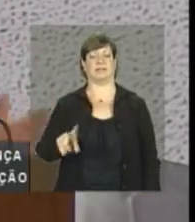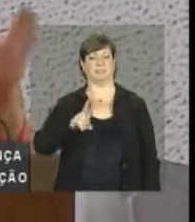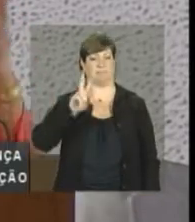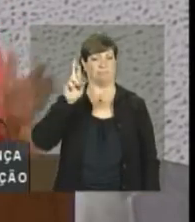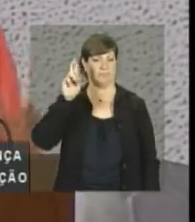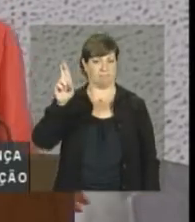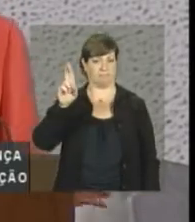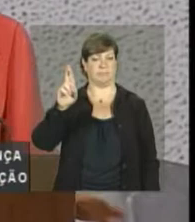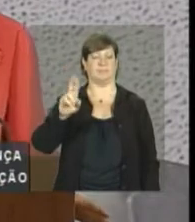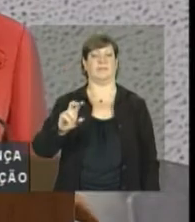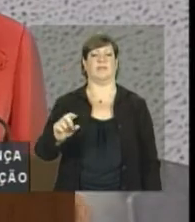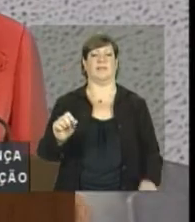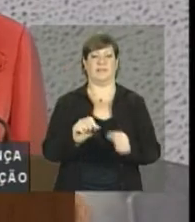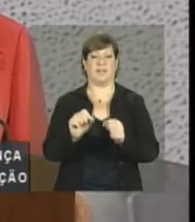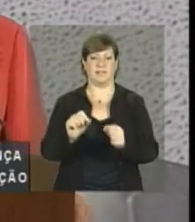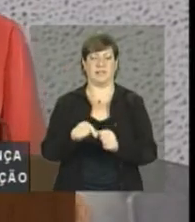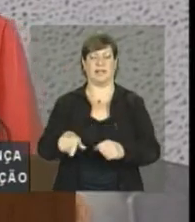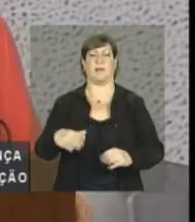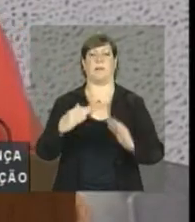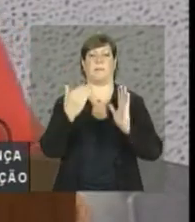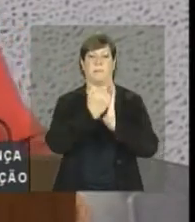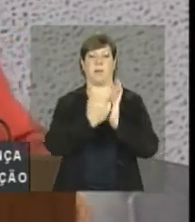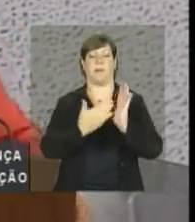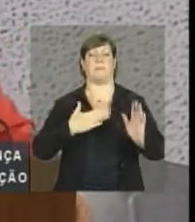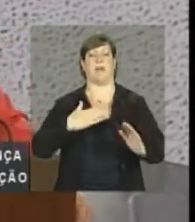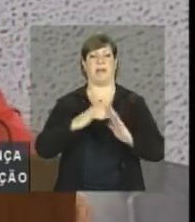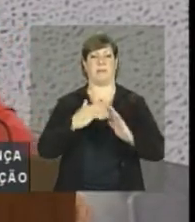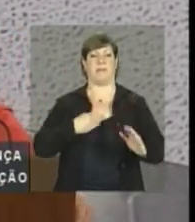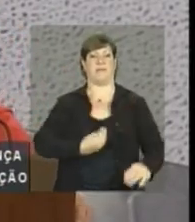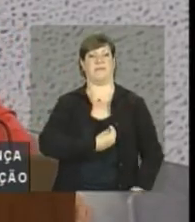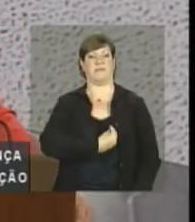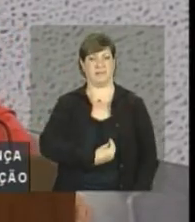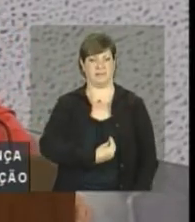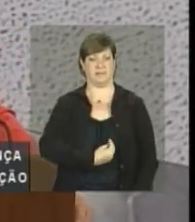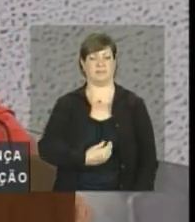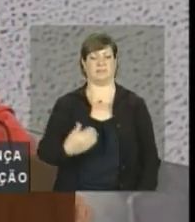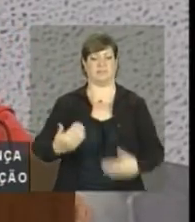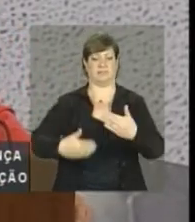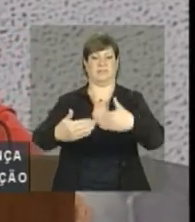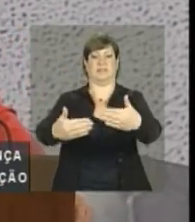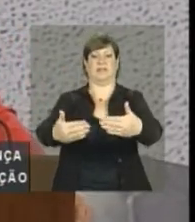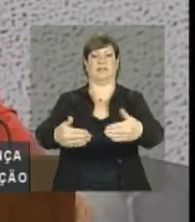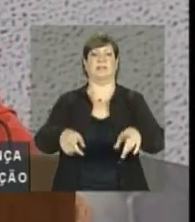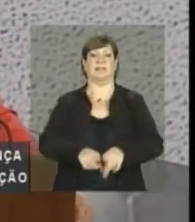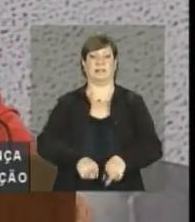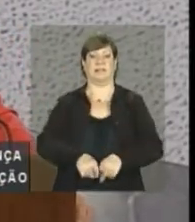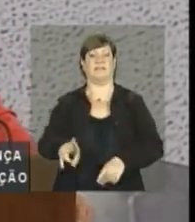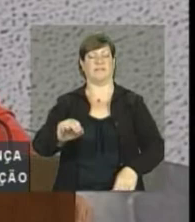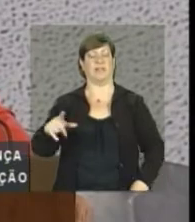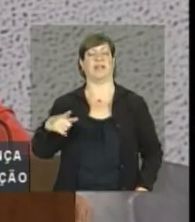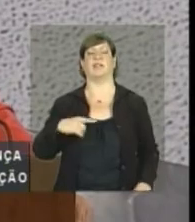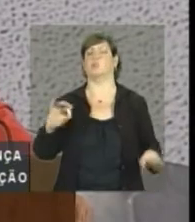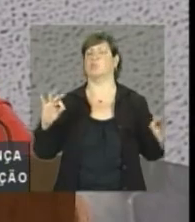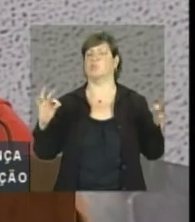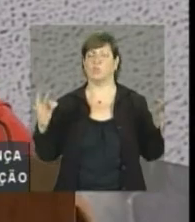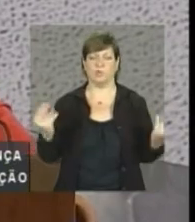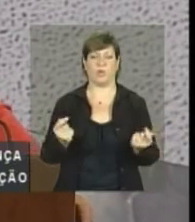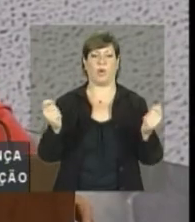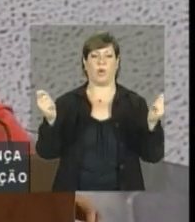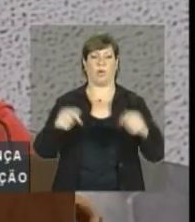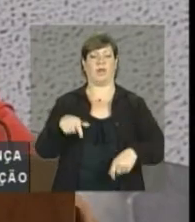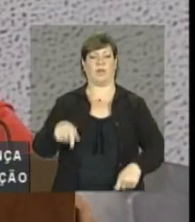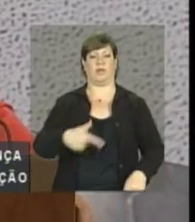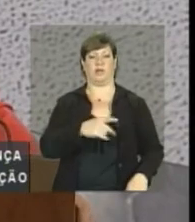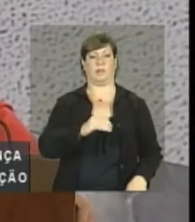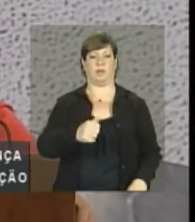responsável por tocar o programa Minha Casa Minha Vida, terá todas as condições esse ano